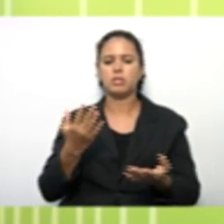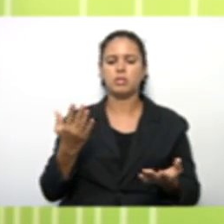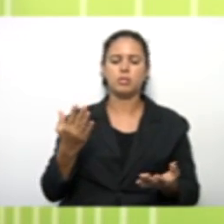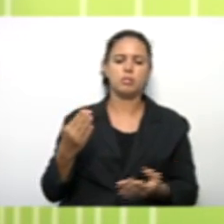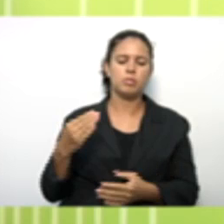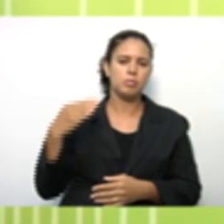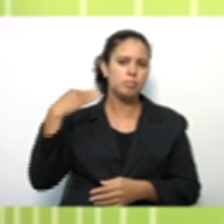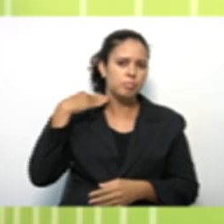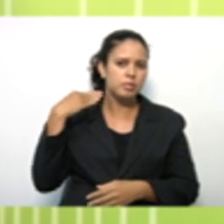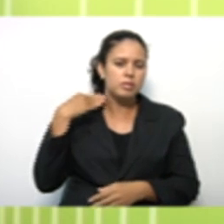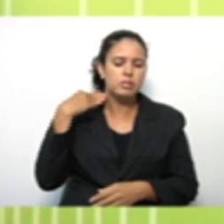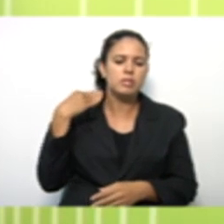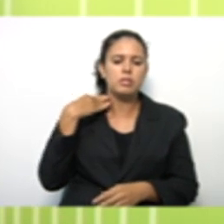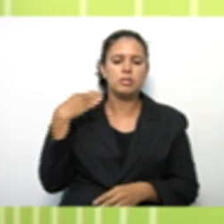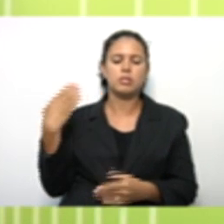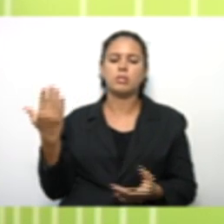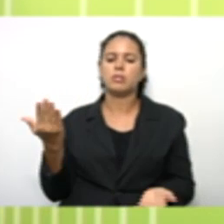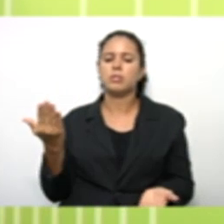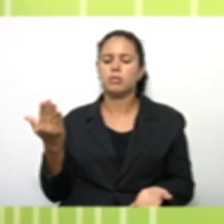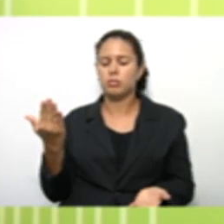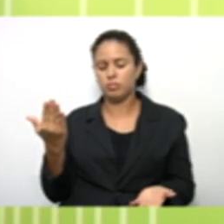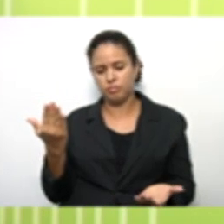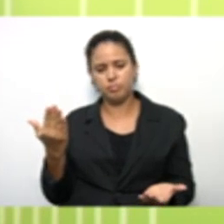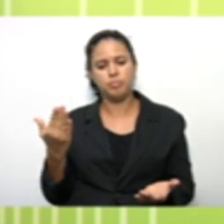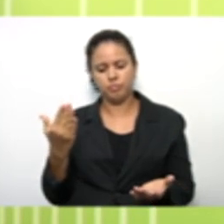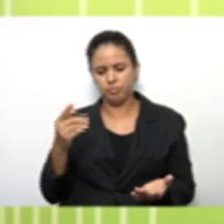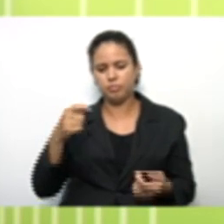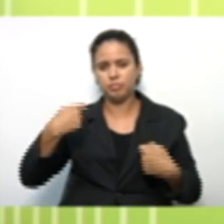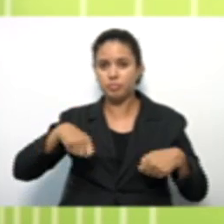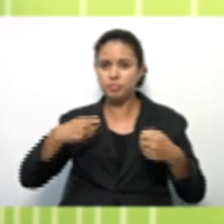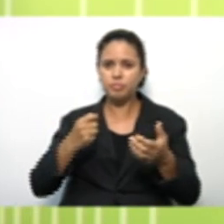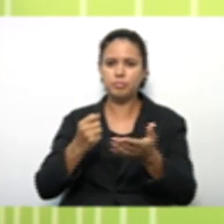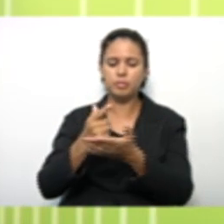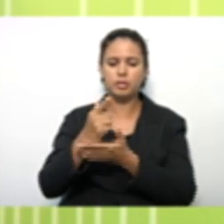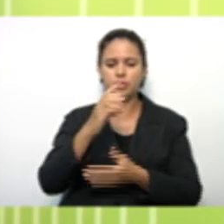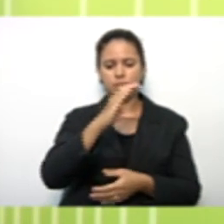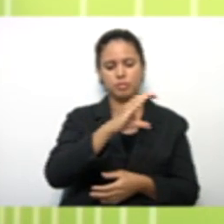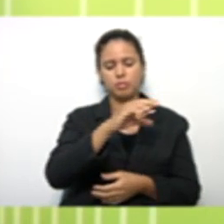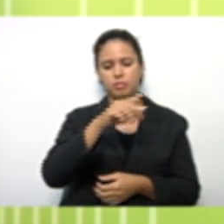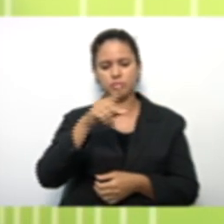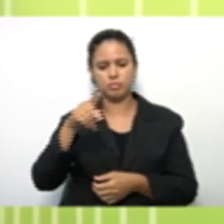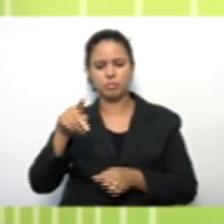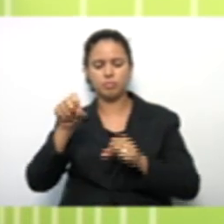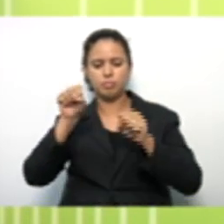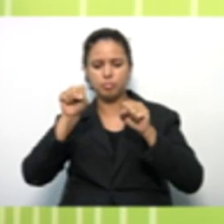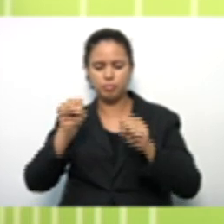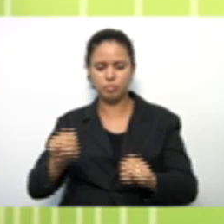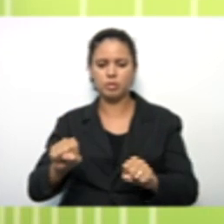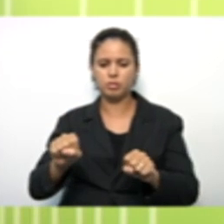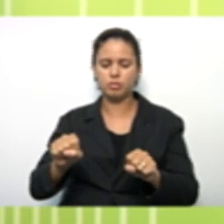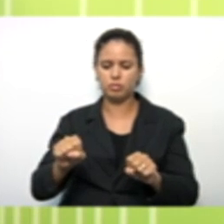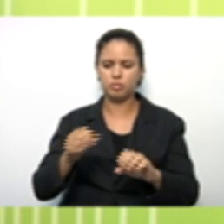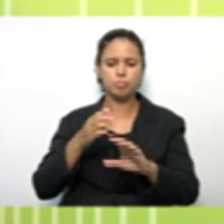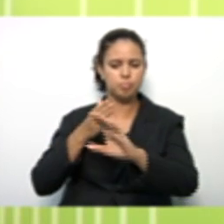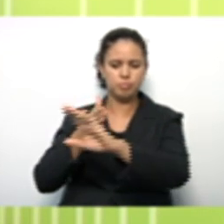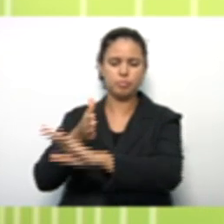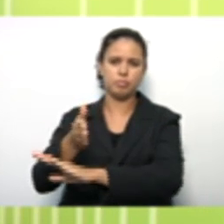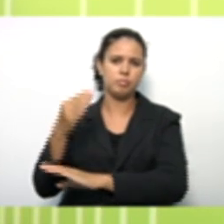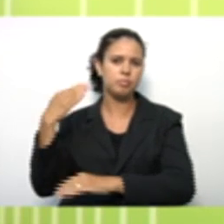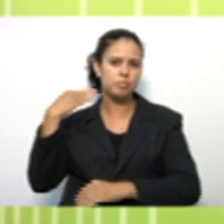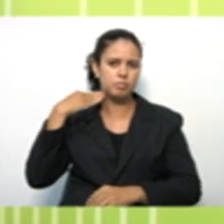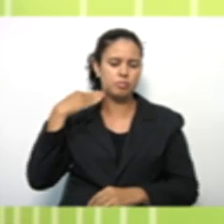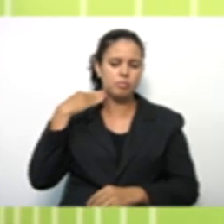junto às instituições financeiras, né? Então, muitas vezes a cooperativa pode utilizar essas linhas de